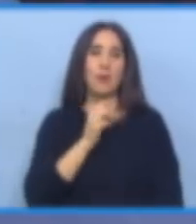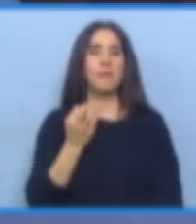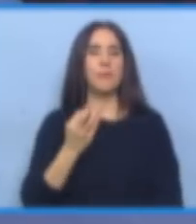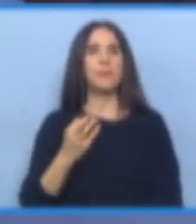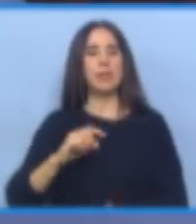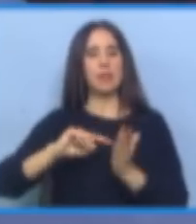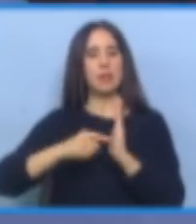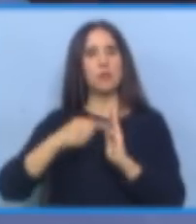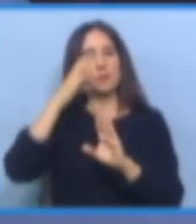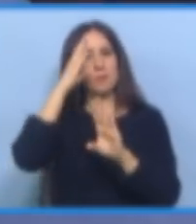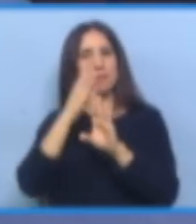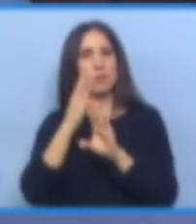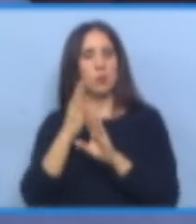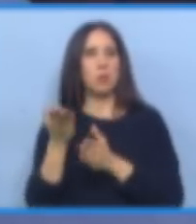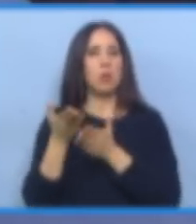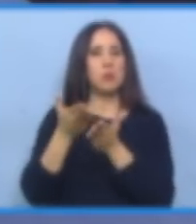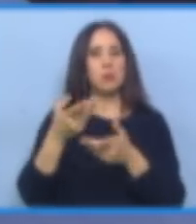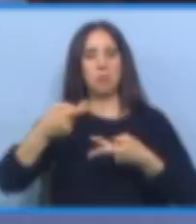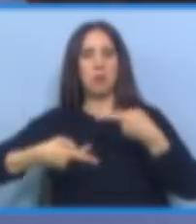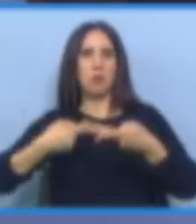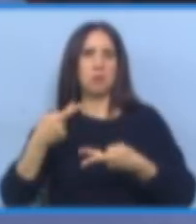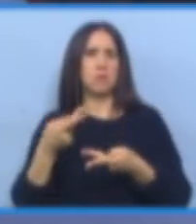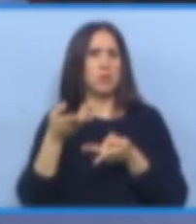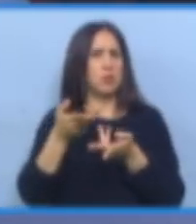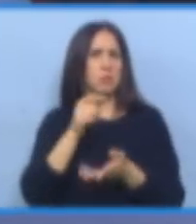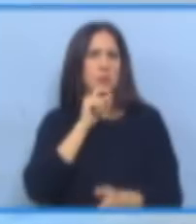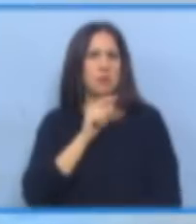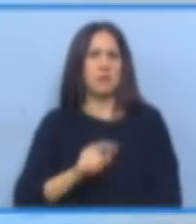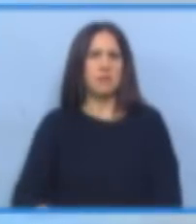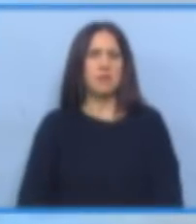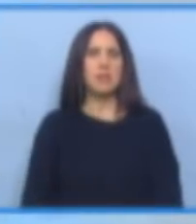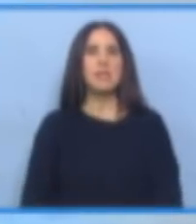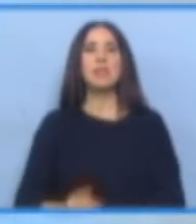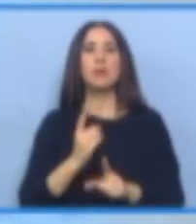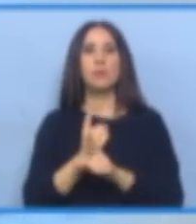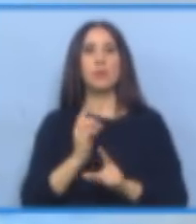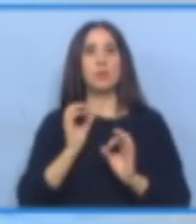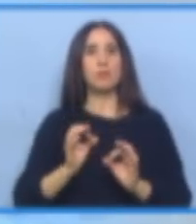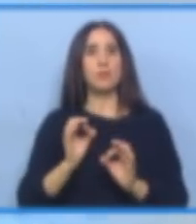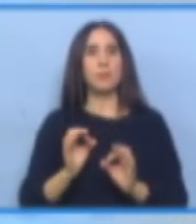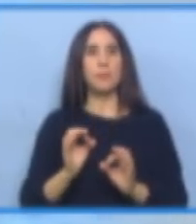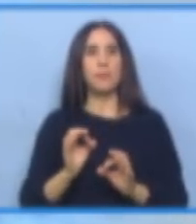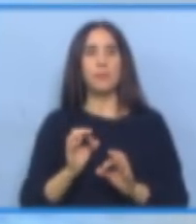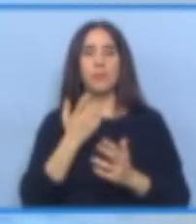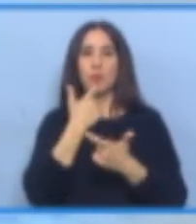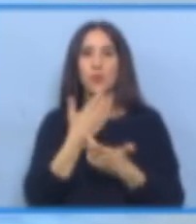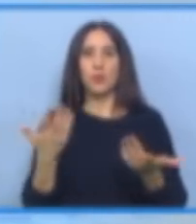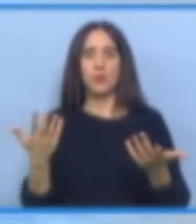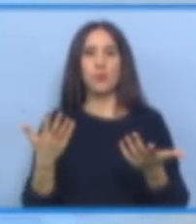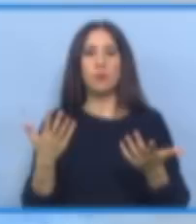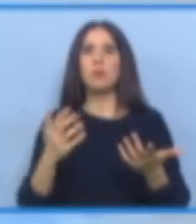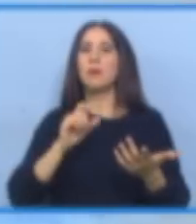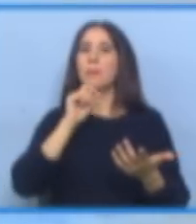teste psicológico, uma ajuda, uma análise, pode ajudar. Porque, em bom rigor, tudo isso